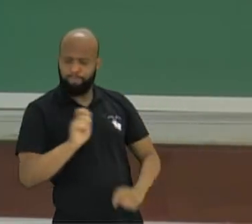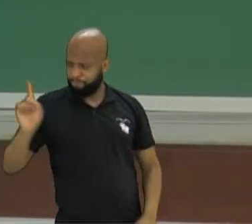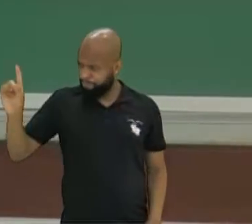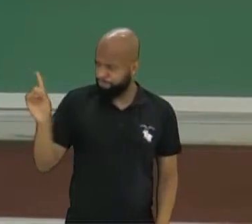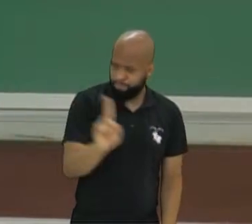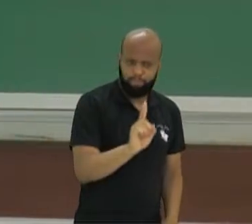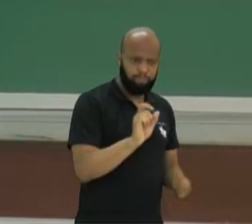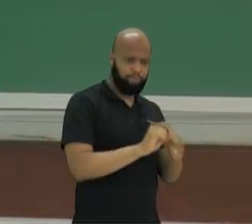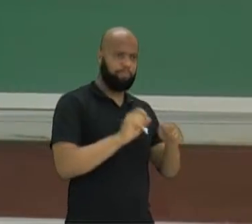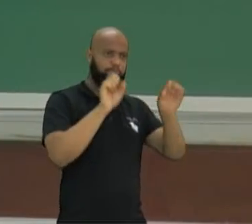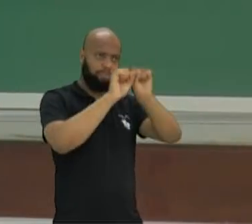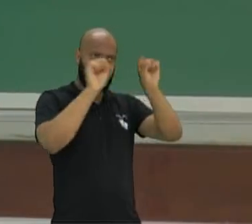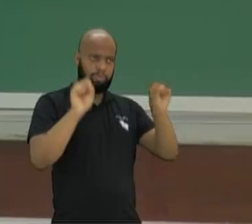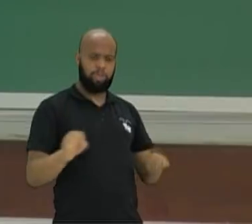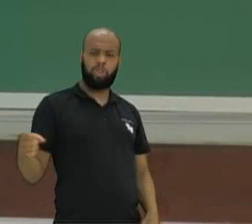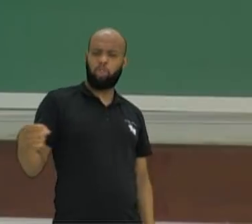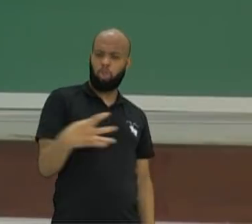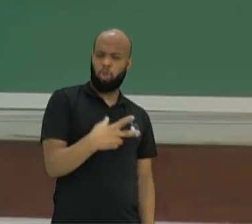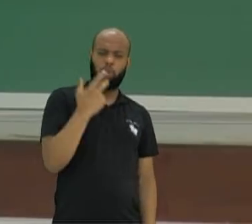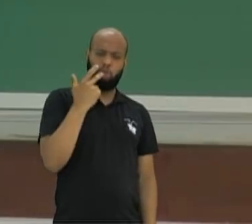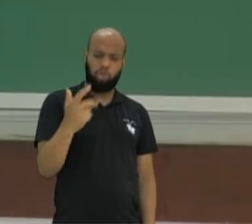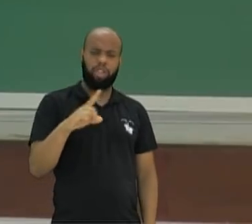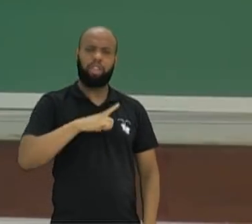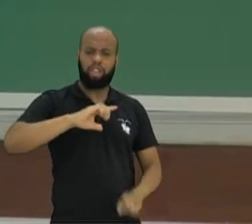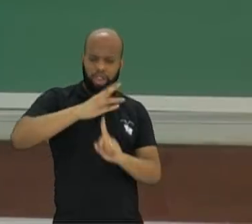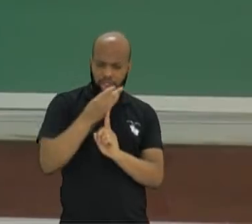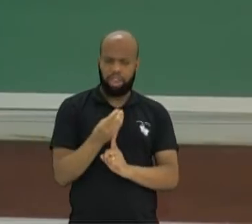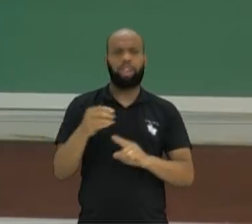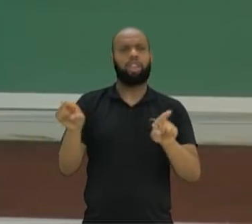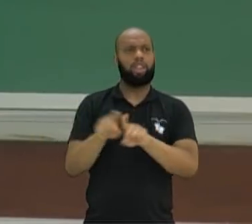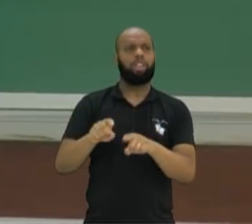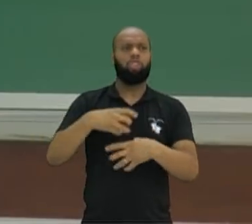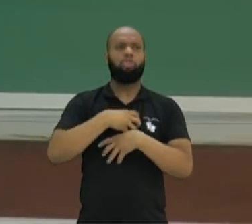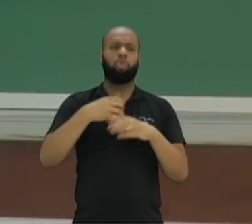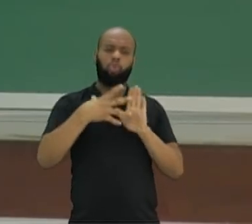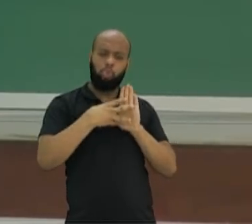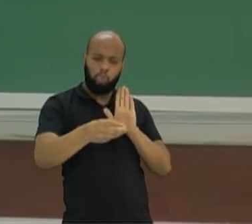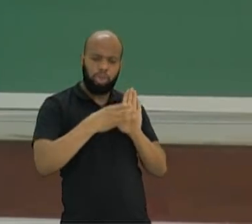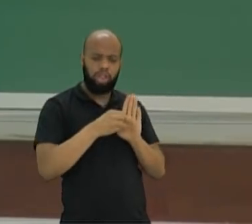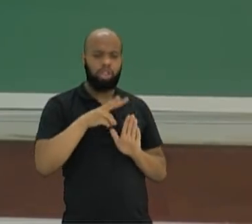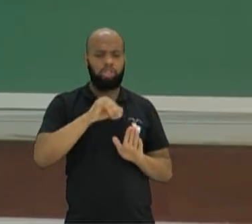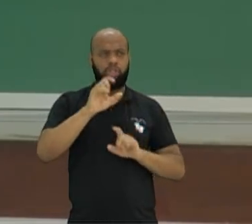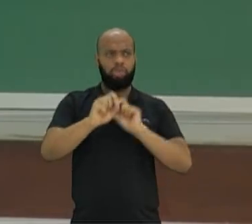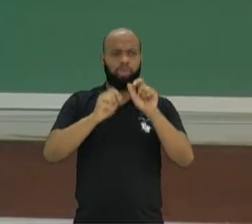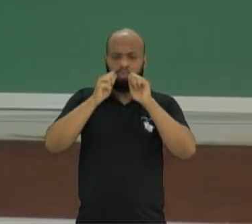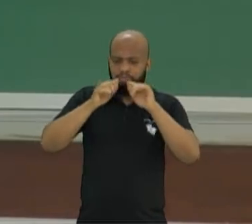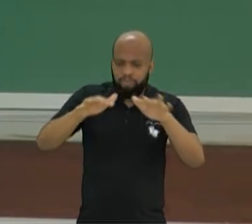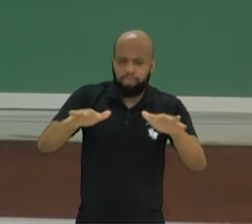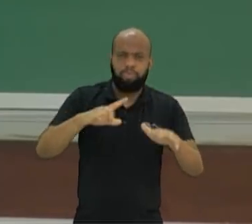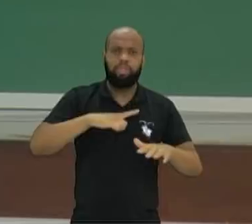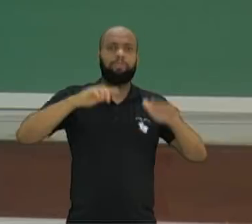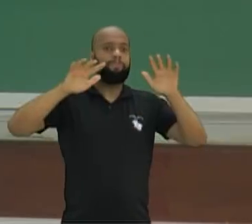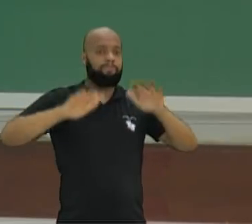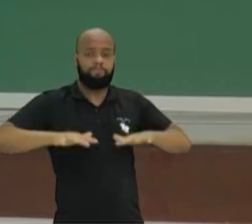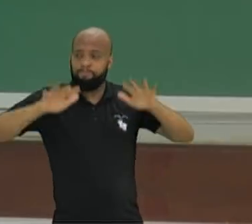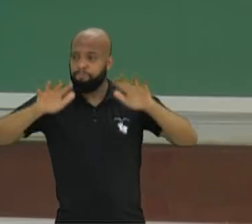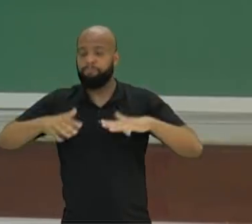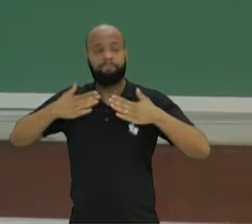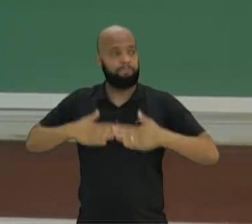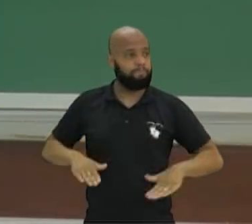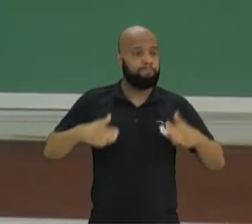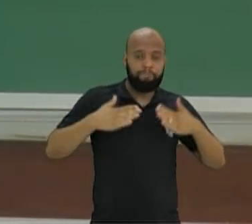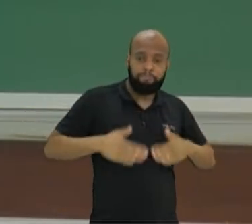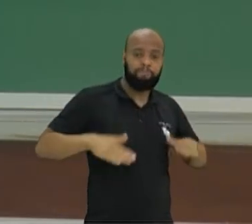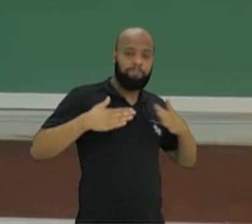e faça um sistema assim super moderno, traga artistas, faça um modelo assim que vai, como diz o outro, para amenizar, acalmar os